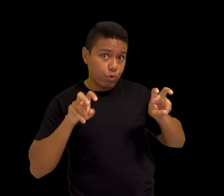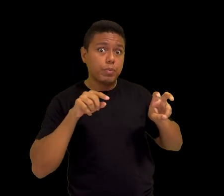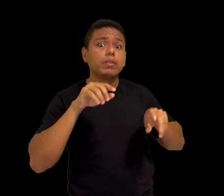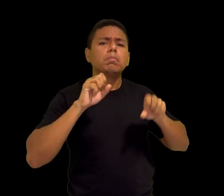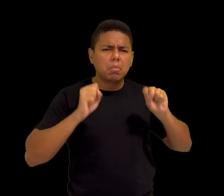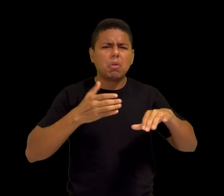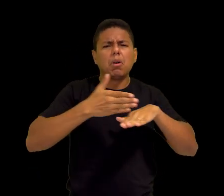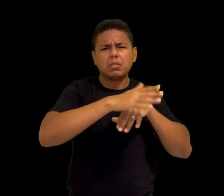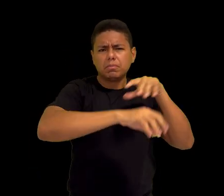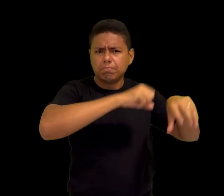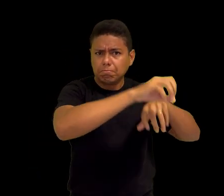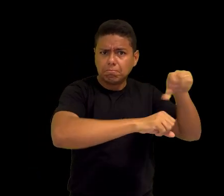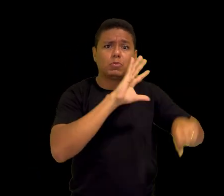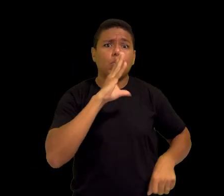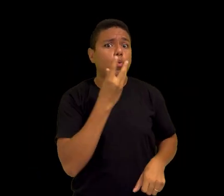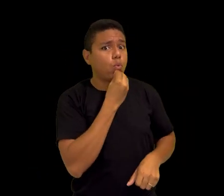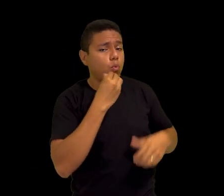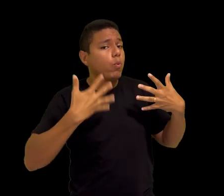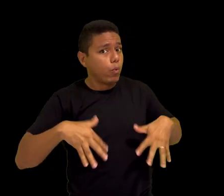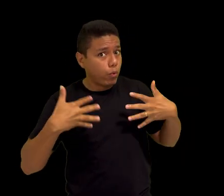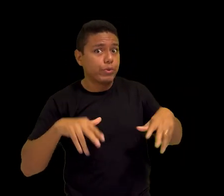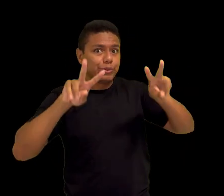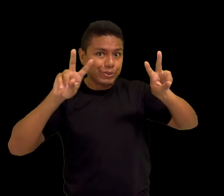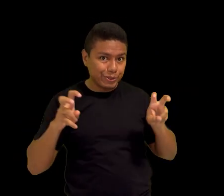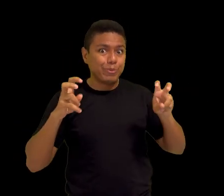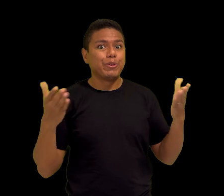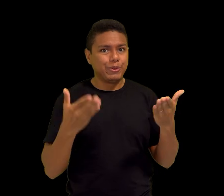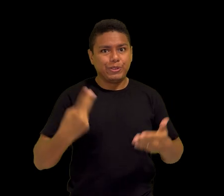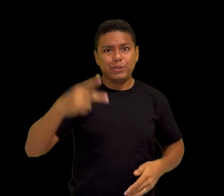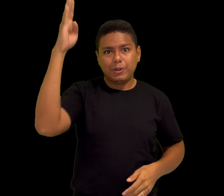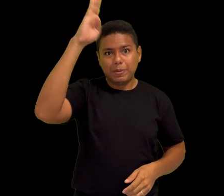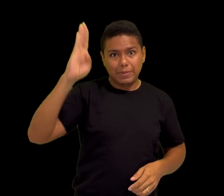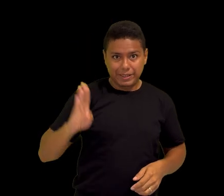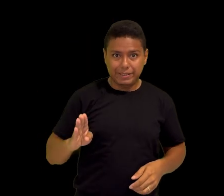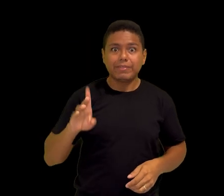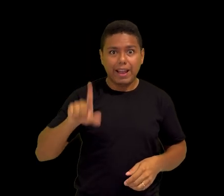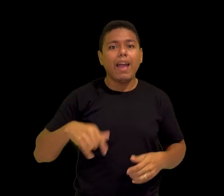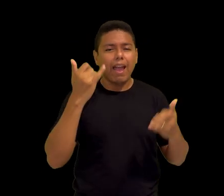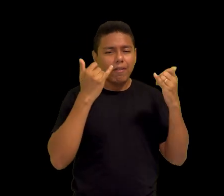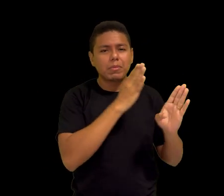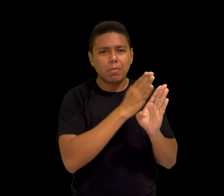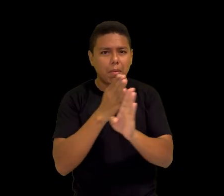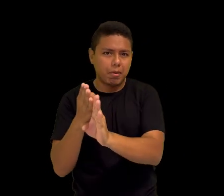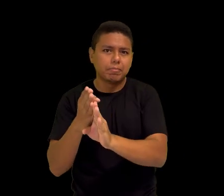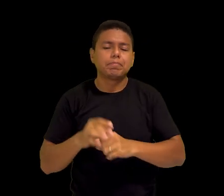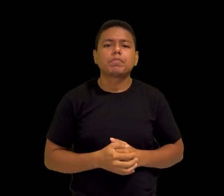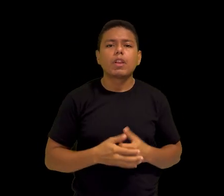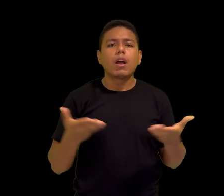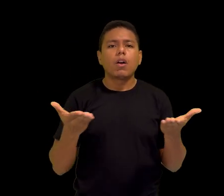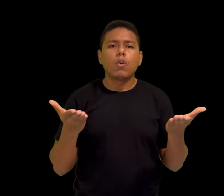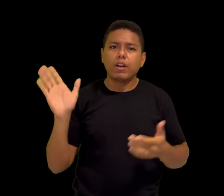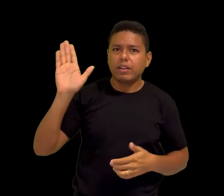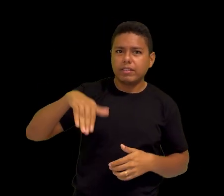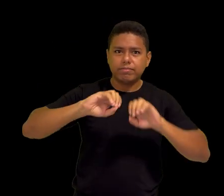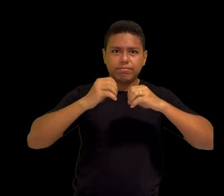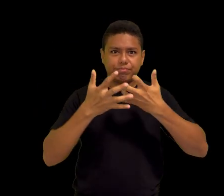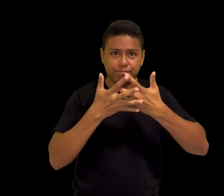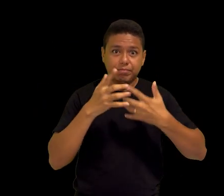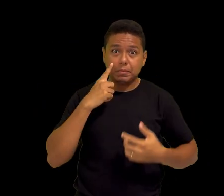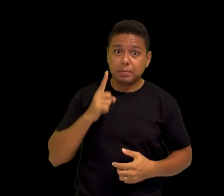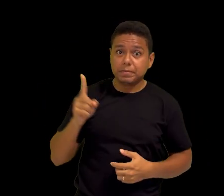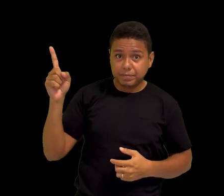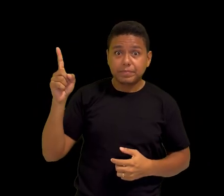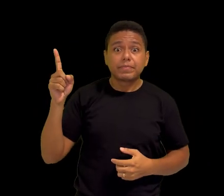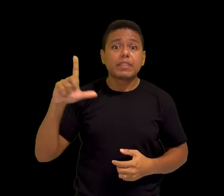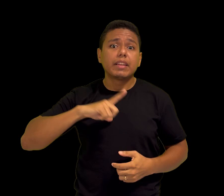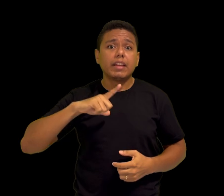muito a conhecer em relação ao cenário brasileiro com base nesses resultados. Então, trago aqui nesse slide que é do lado direito,